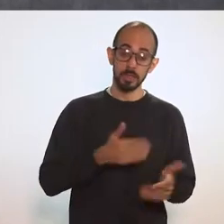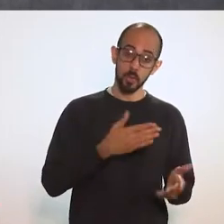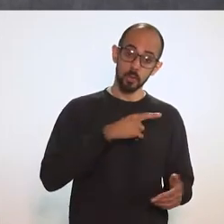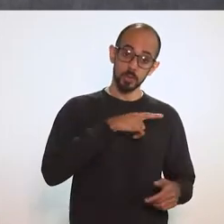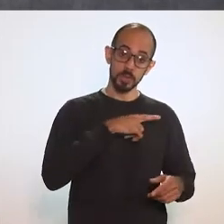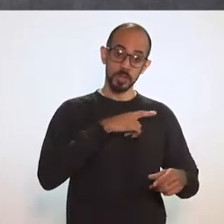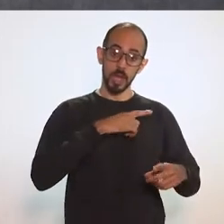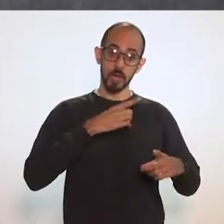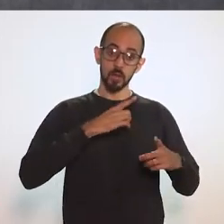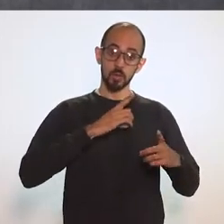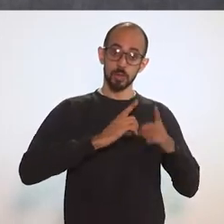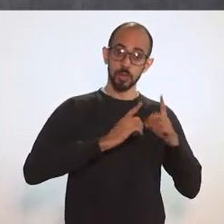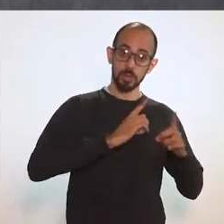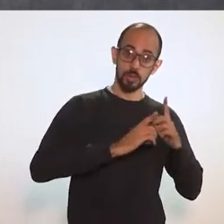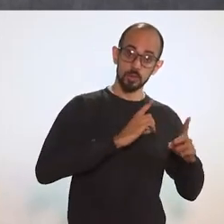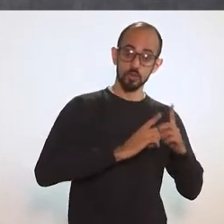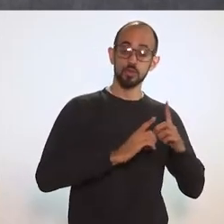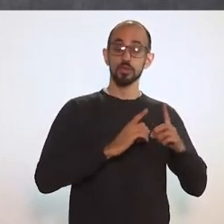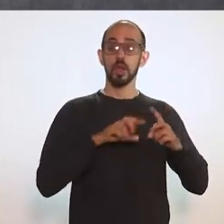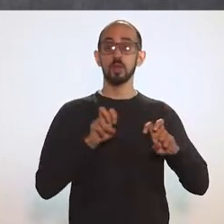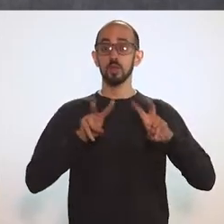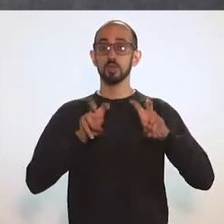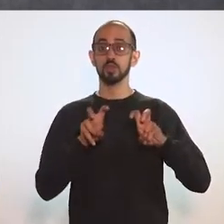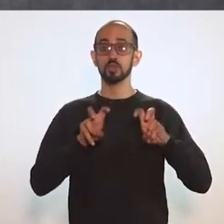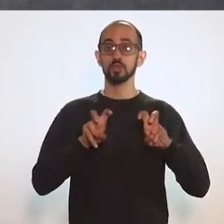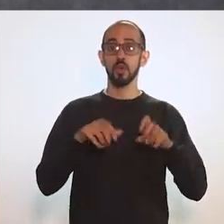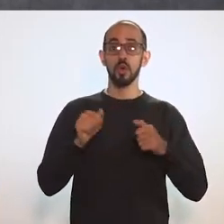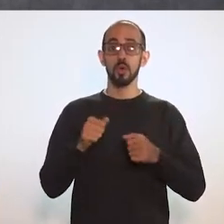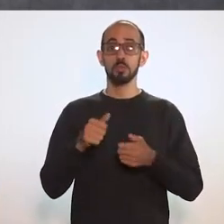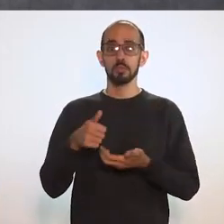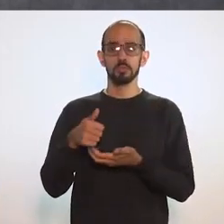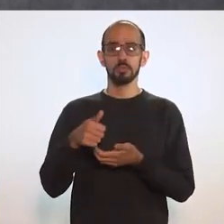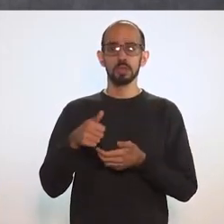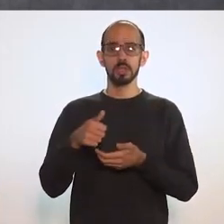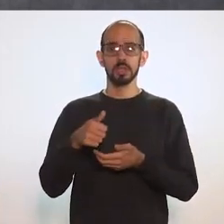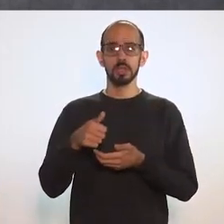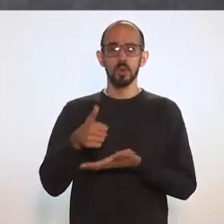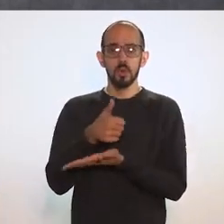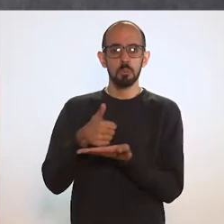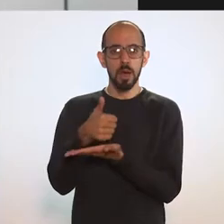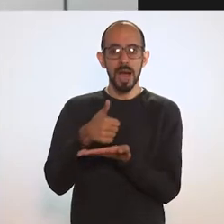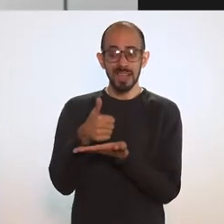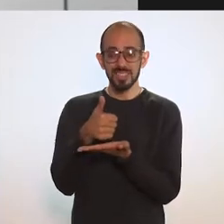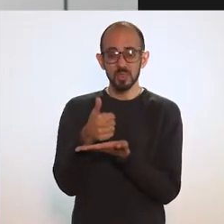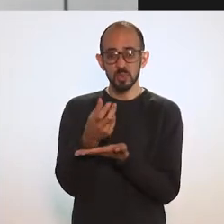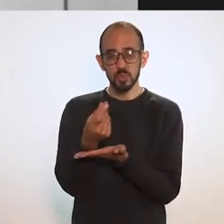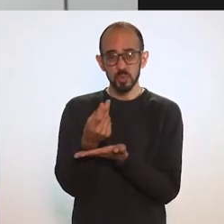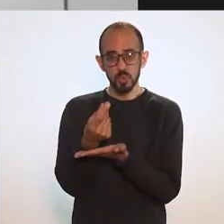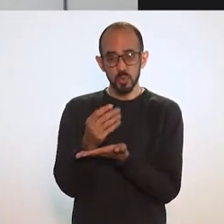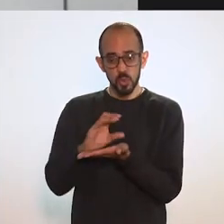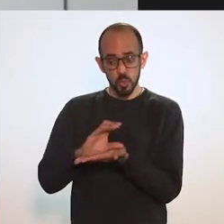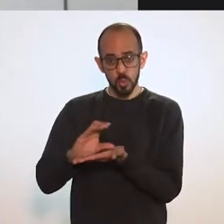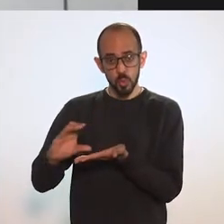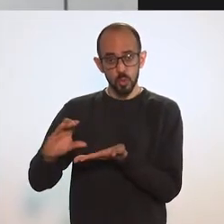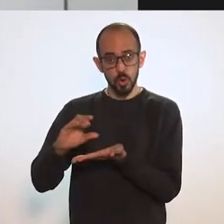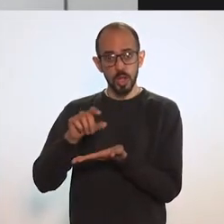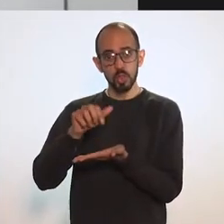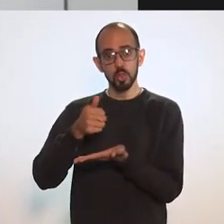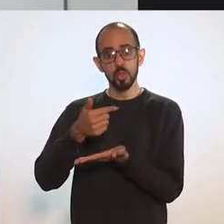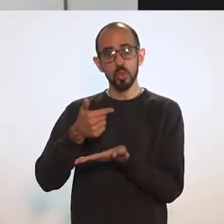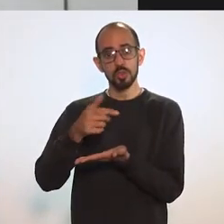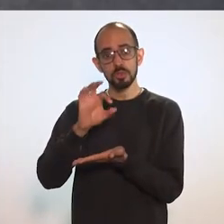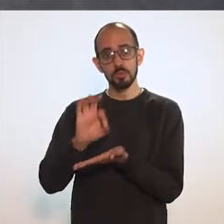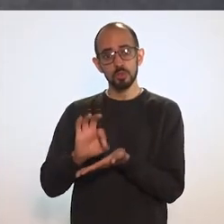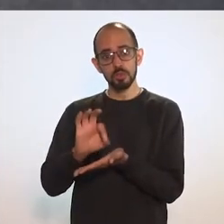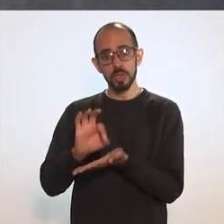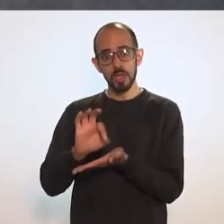senhor já levantou essa questão, sobre o mínimo constitucional, né, do orçamento do Estado, que é de